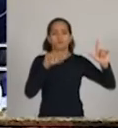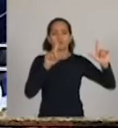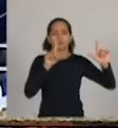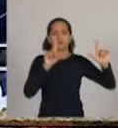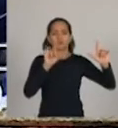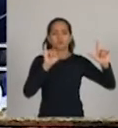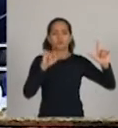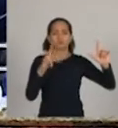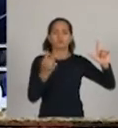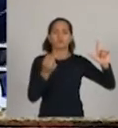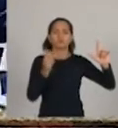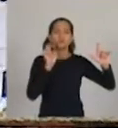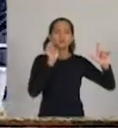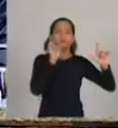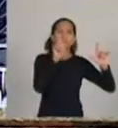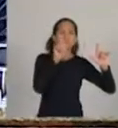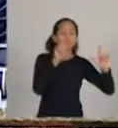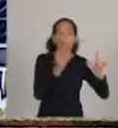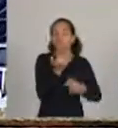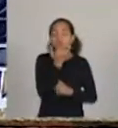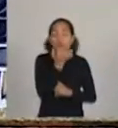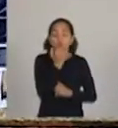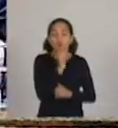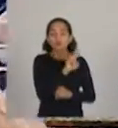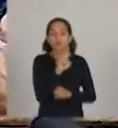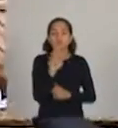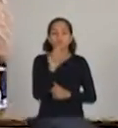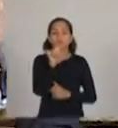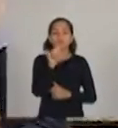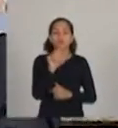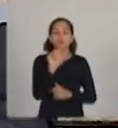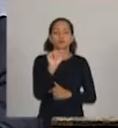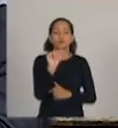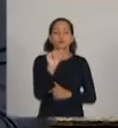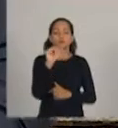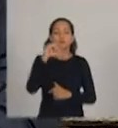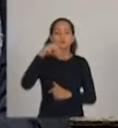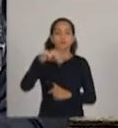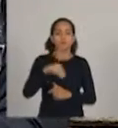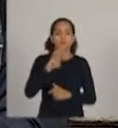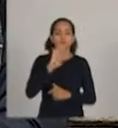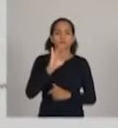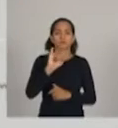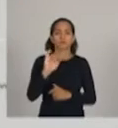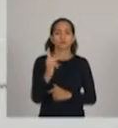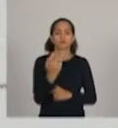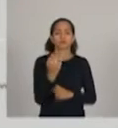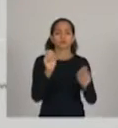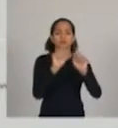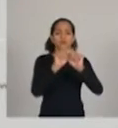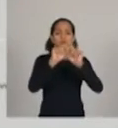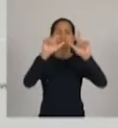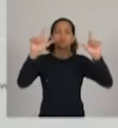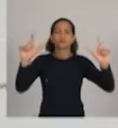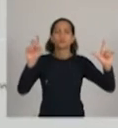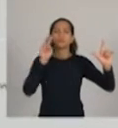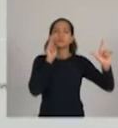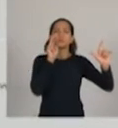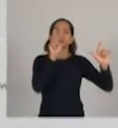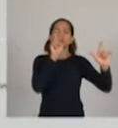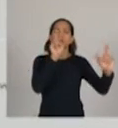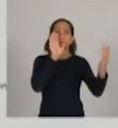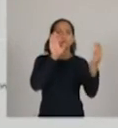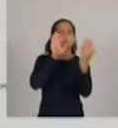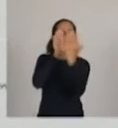Deputado Vandinho. O Xambim, desculpa. Desculpa. A tela, por gentileza. Deputado